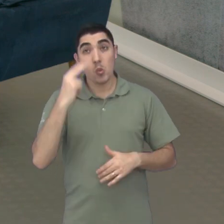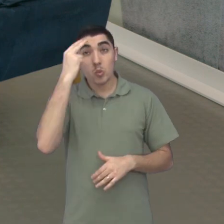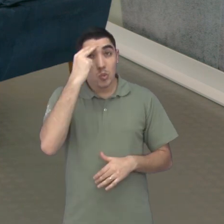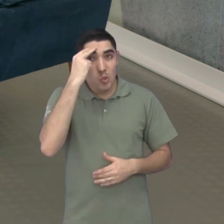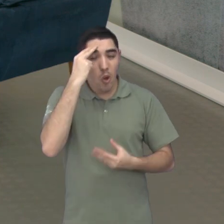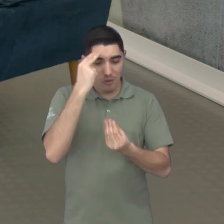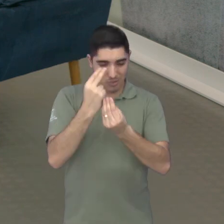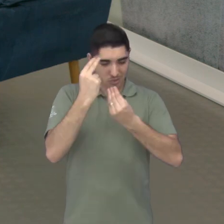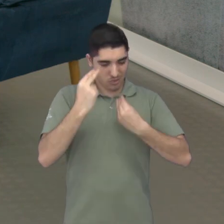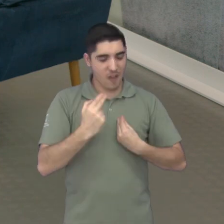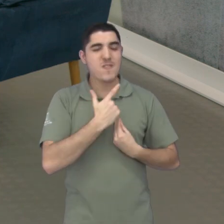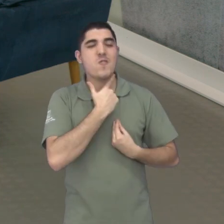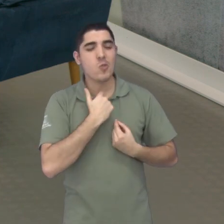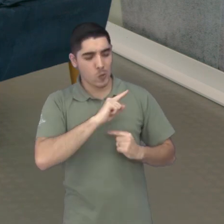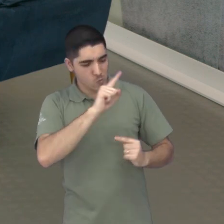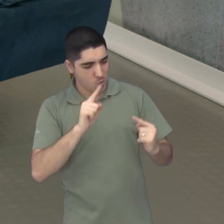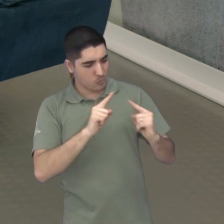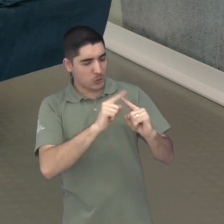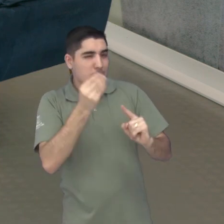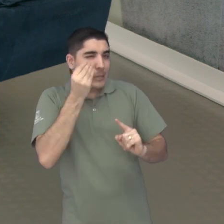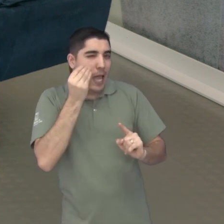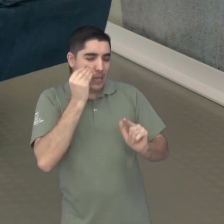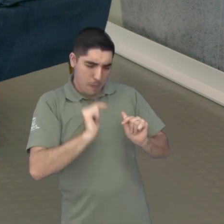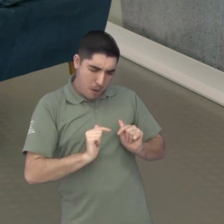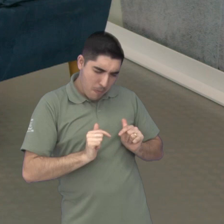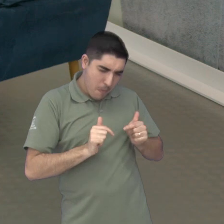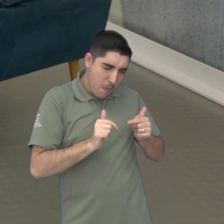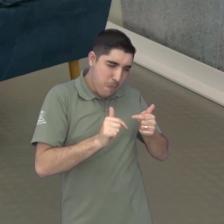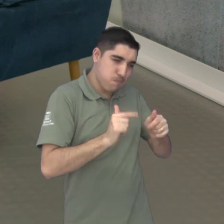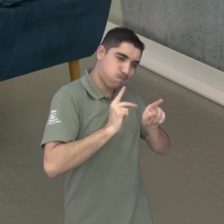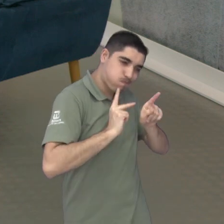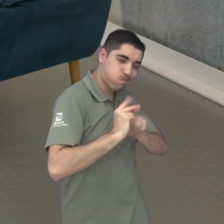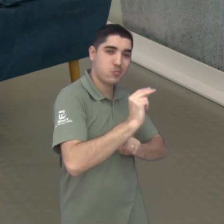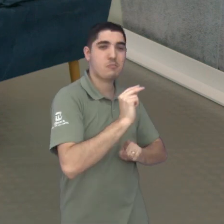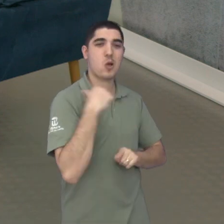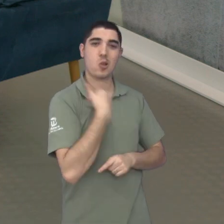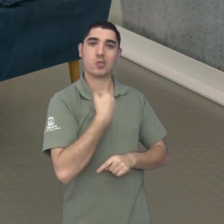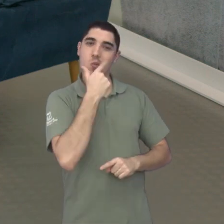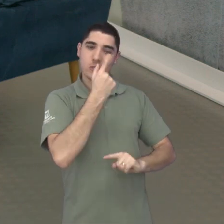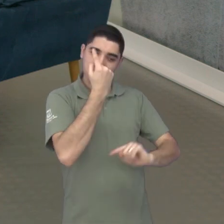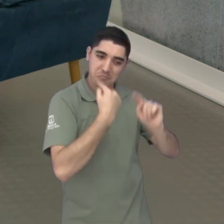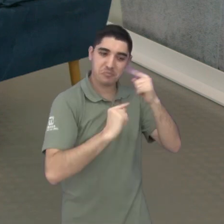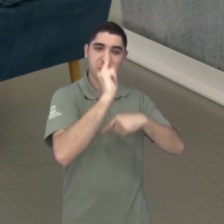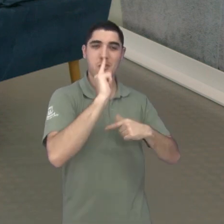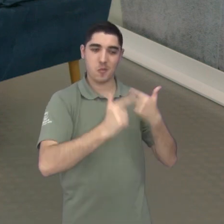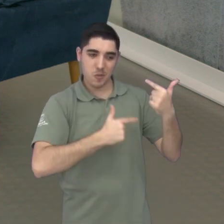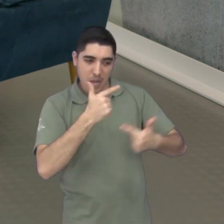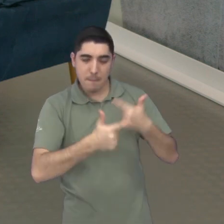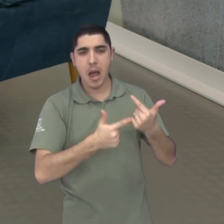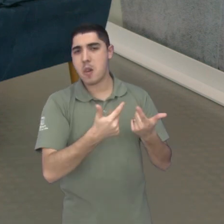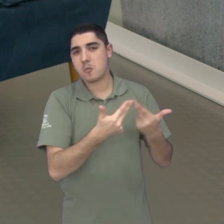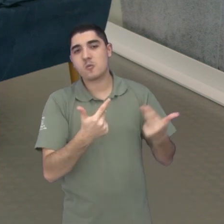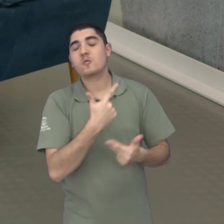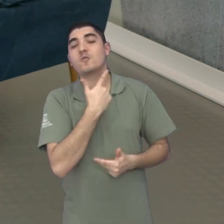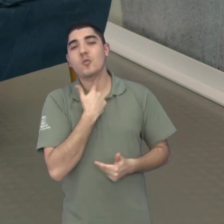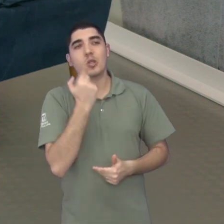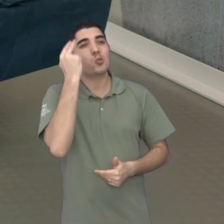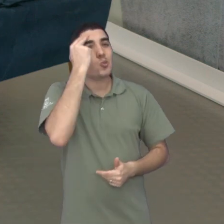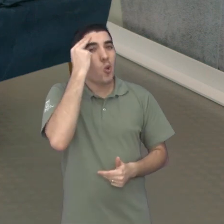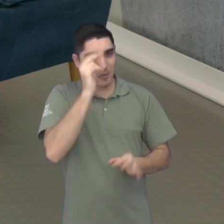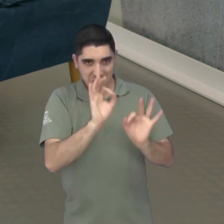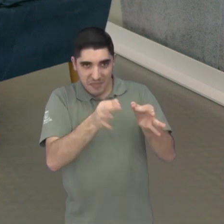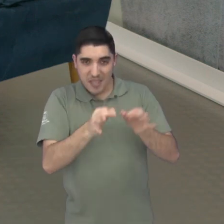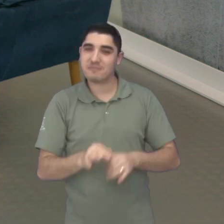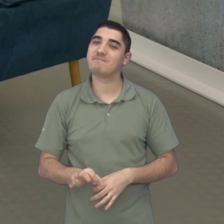move e faz a gente alcançar o nosso trabalho, sucesso ou o que a gente sonha, não é isso? Com